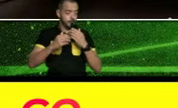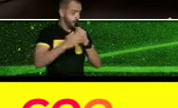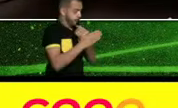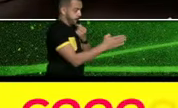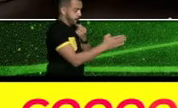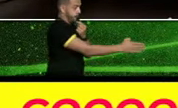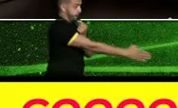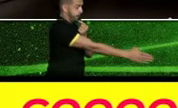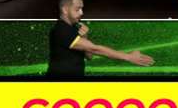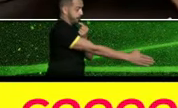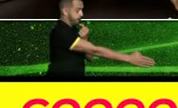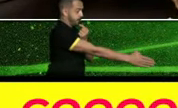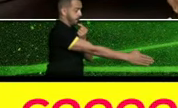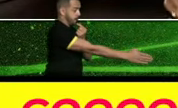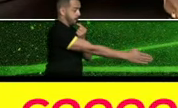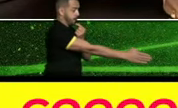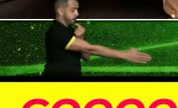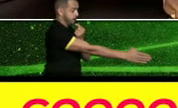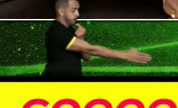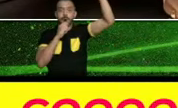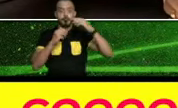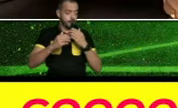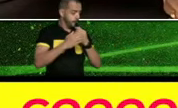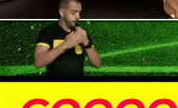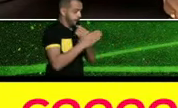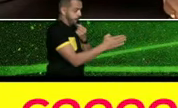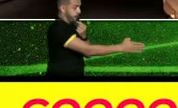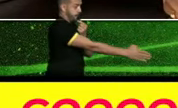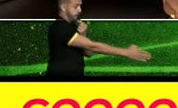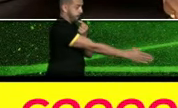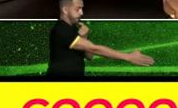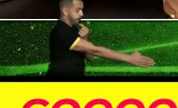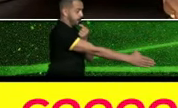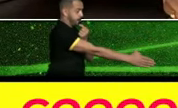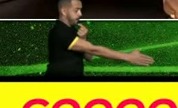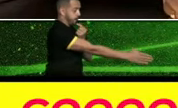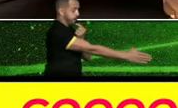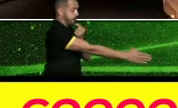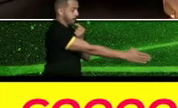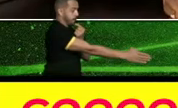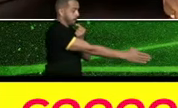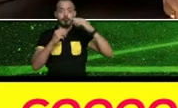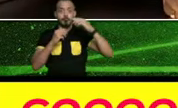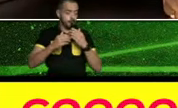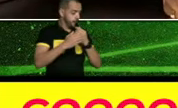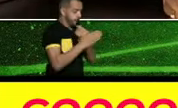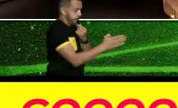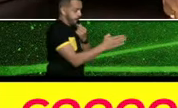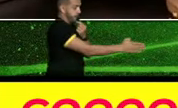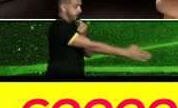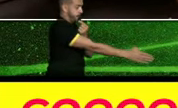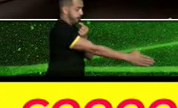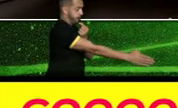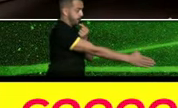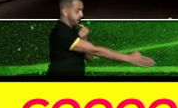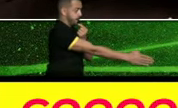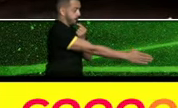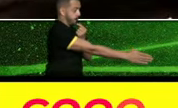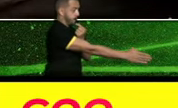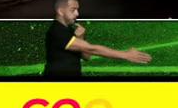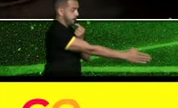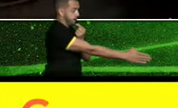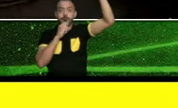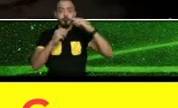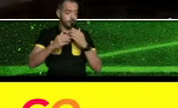contestado Vital é assim que funciona um cruzamento depois de uma fada o Marcus Pereira